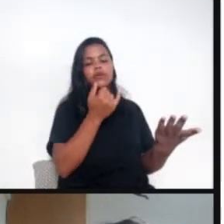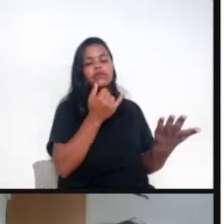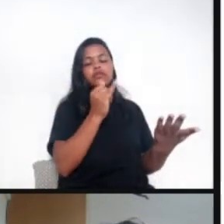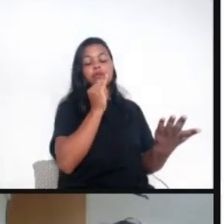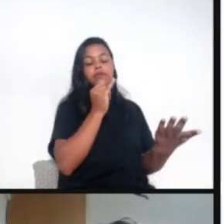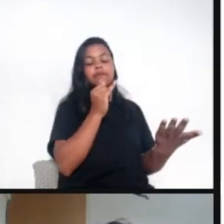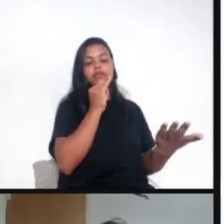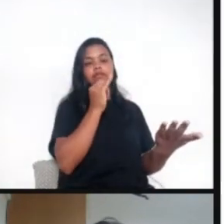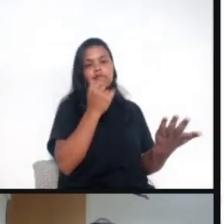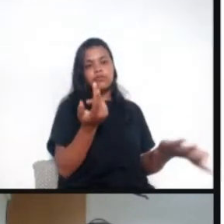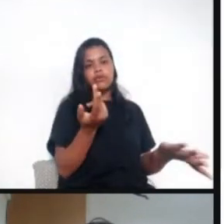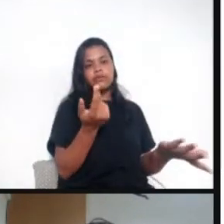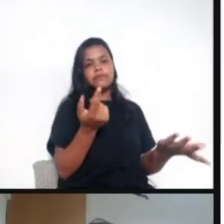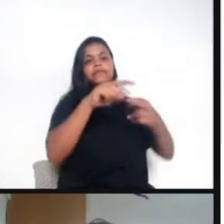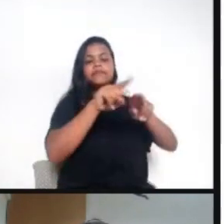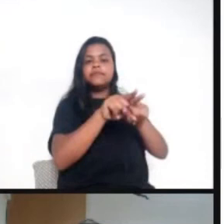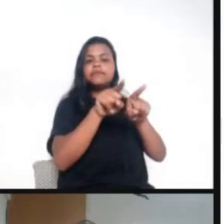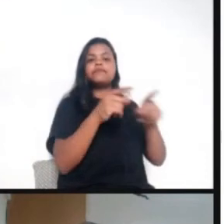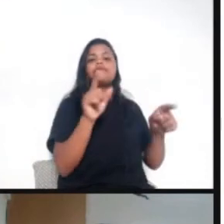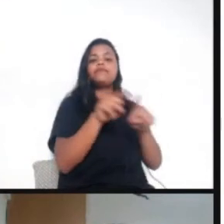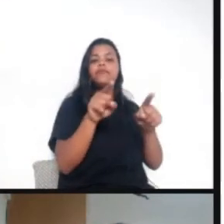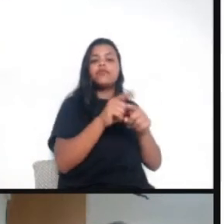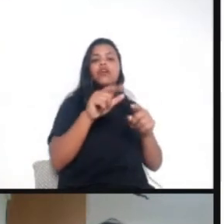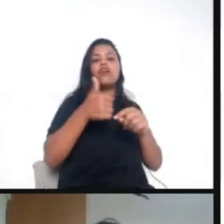análise retrospectiva de 1.061 pacientes,